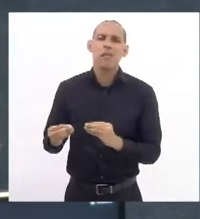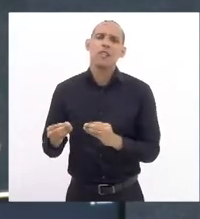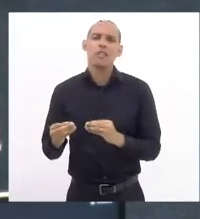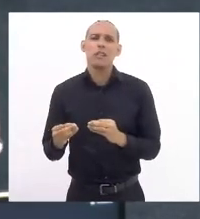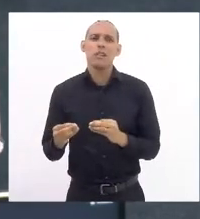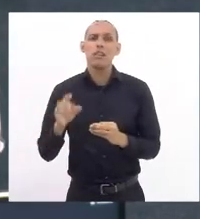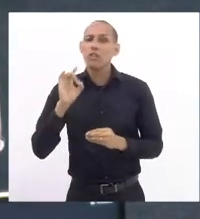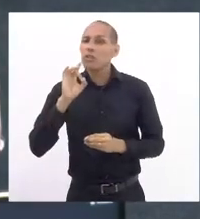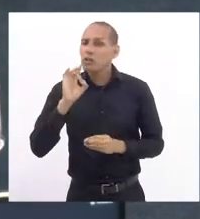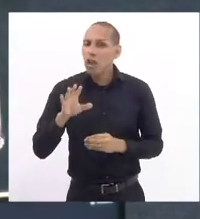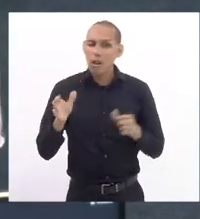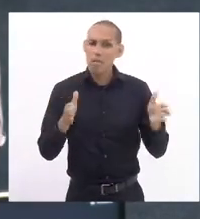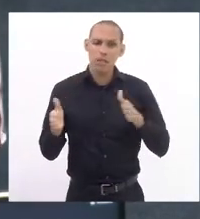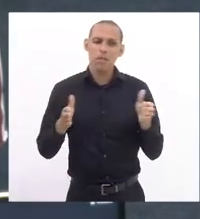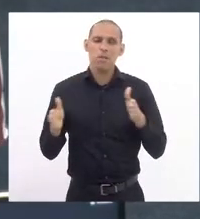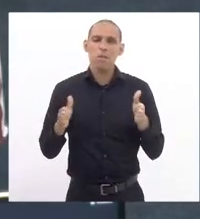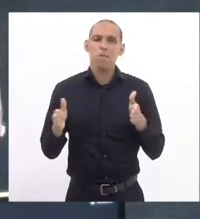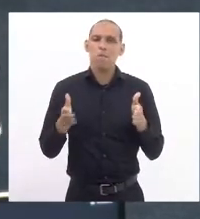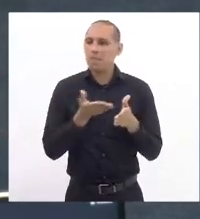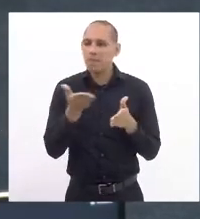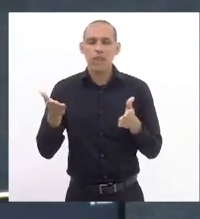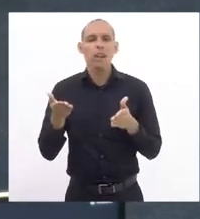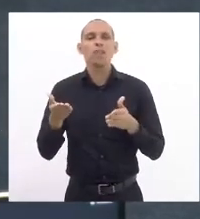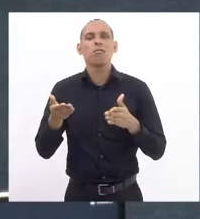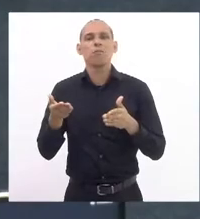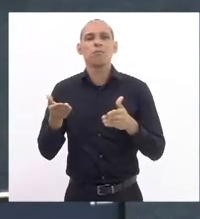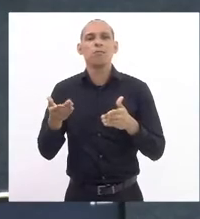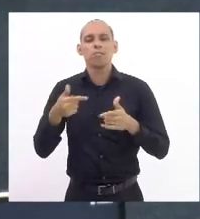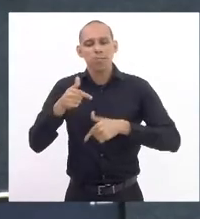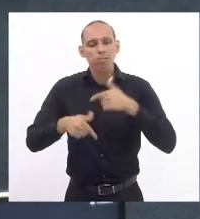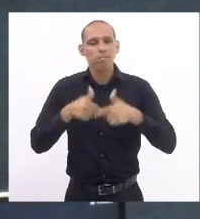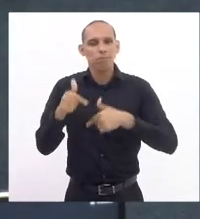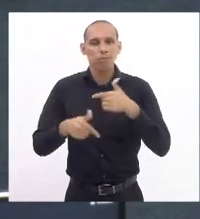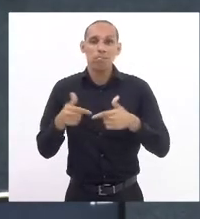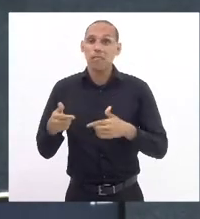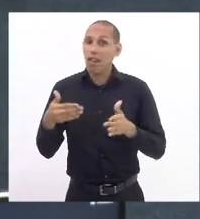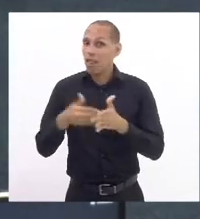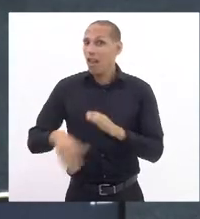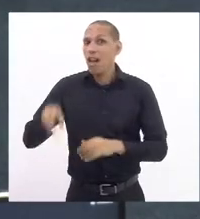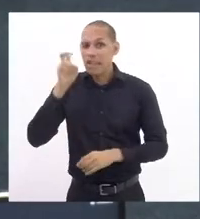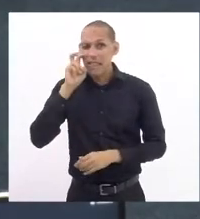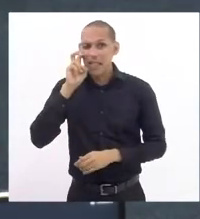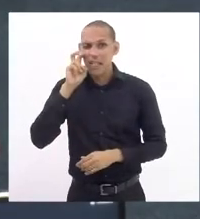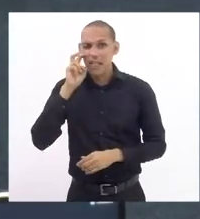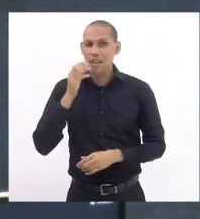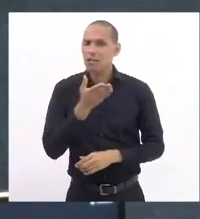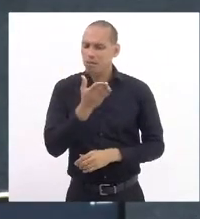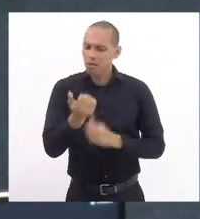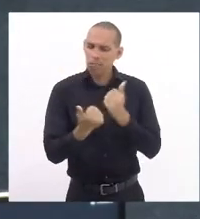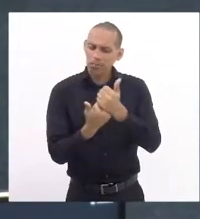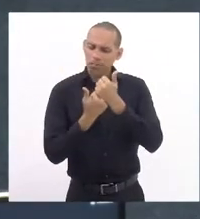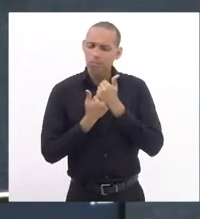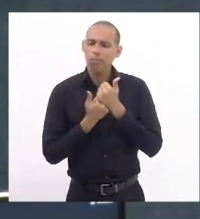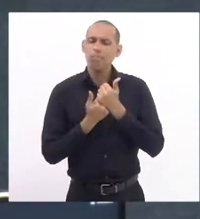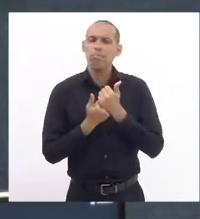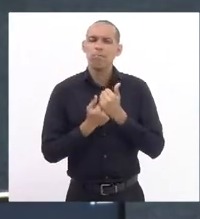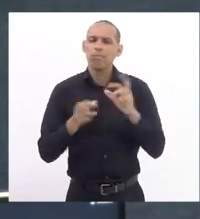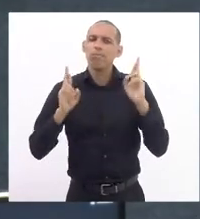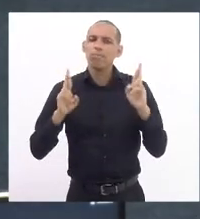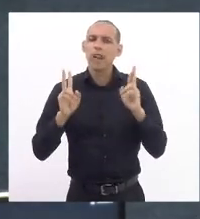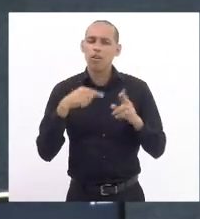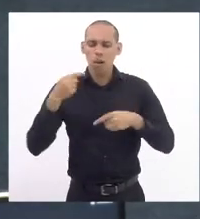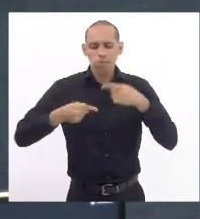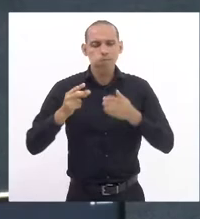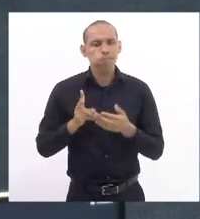só durante o período em que estão investidos das funções dirigentes. Até quinta-feira, contando com o apoio de Vossa Excelência, vamos tentar avançar nos debates